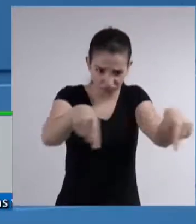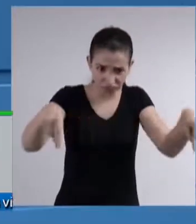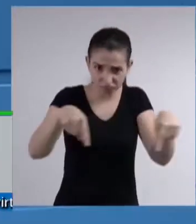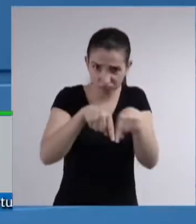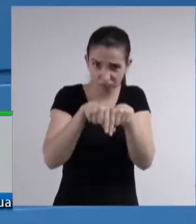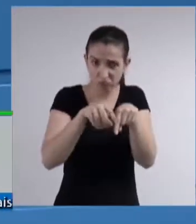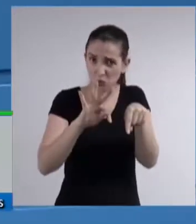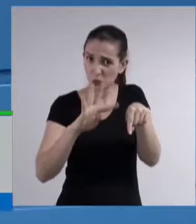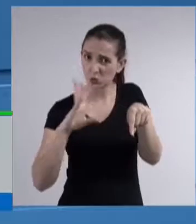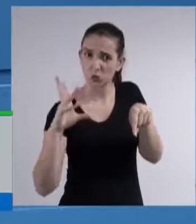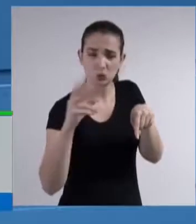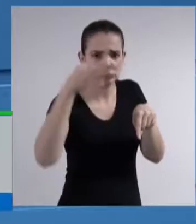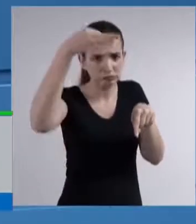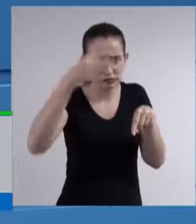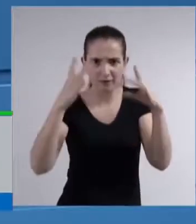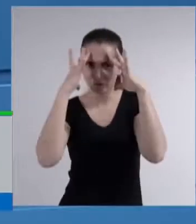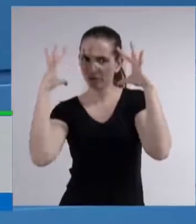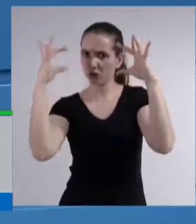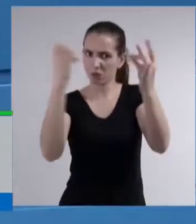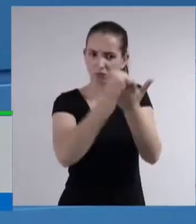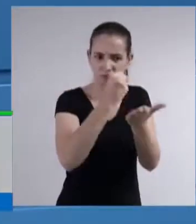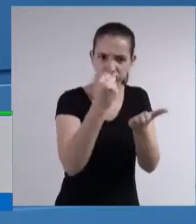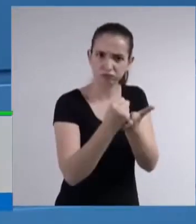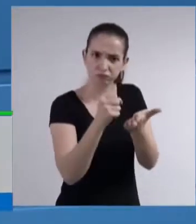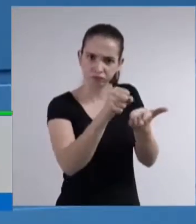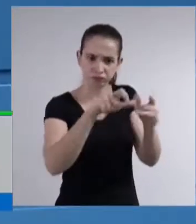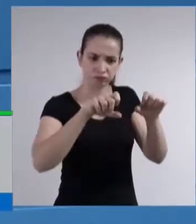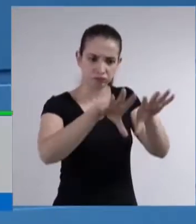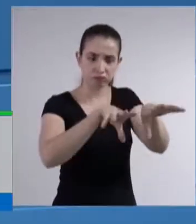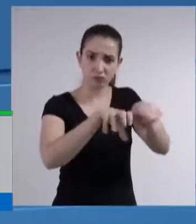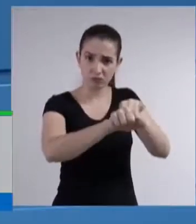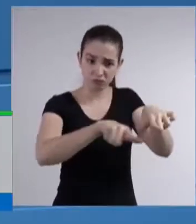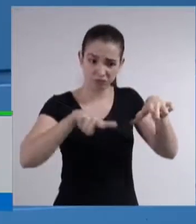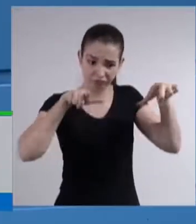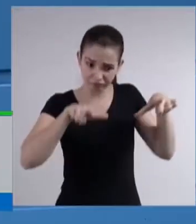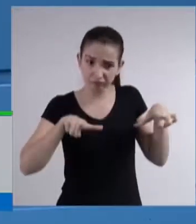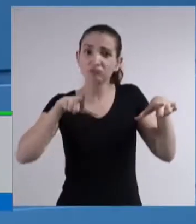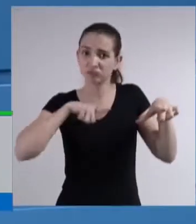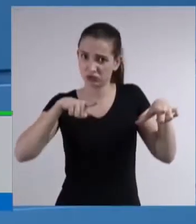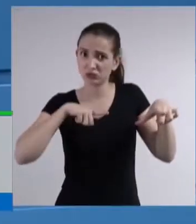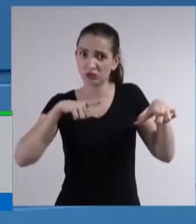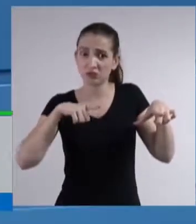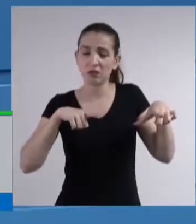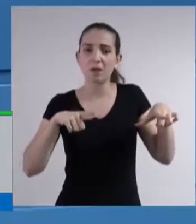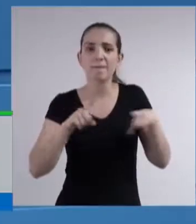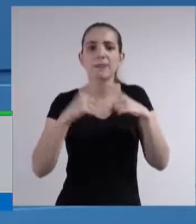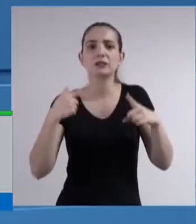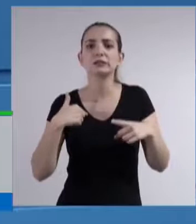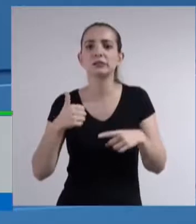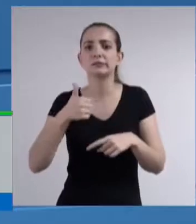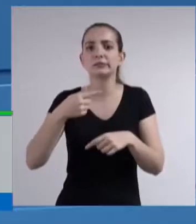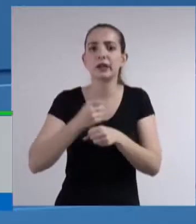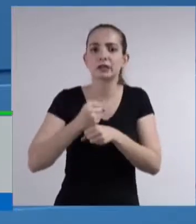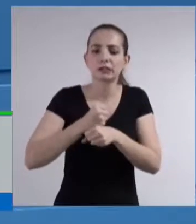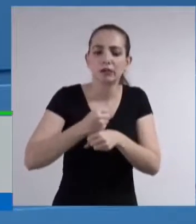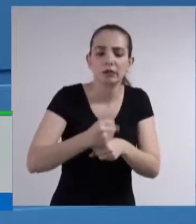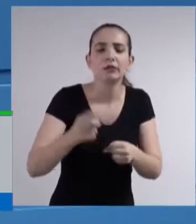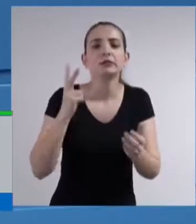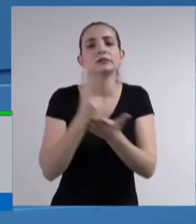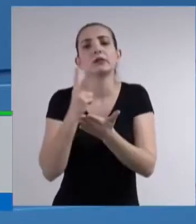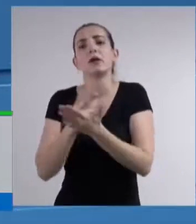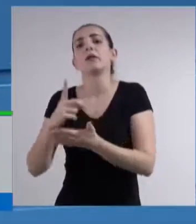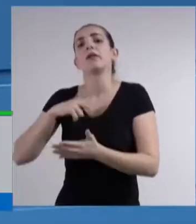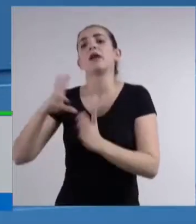eu foi 17 anos lutando com invasão, o índio depredando as fazendas,